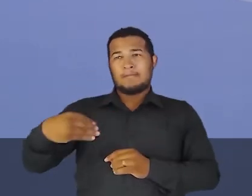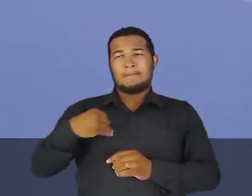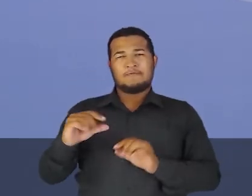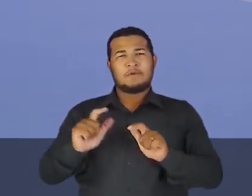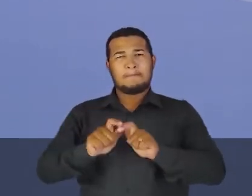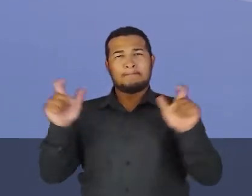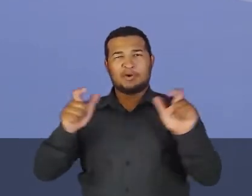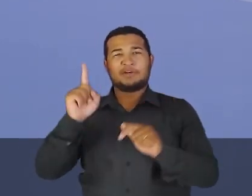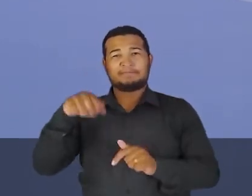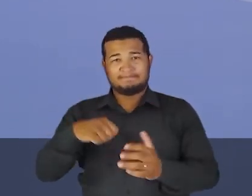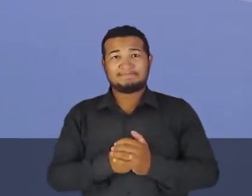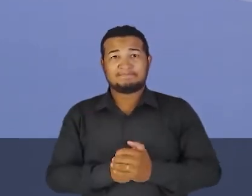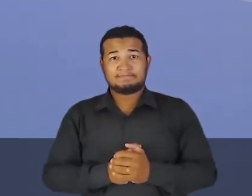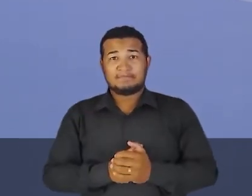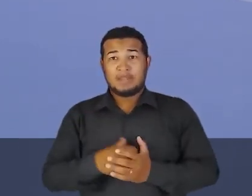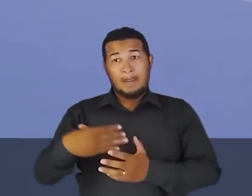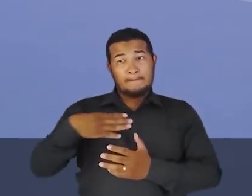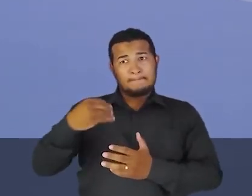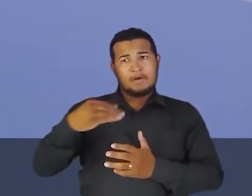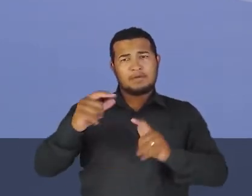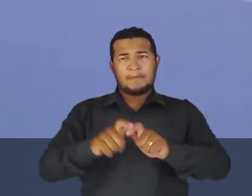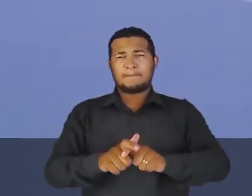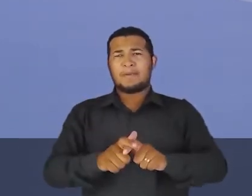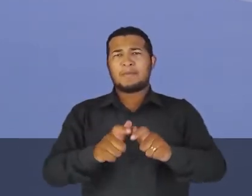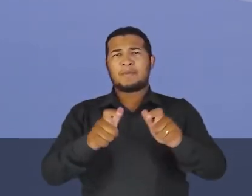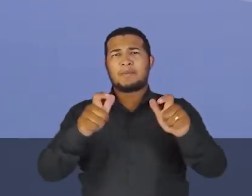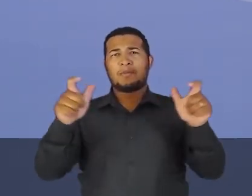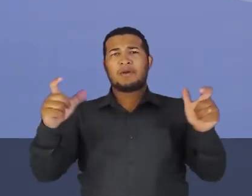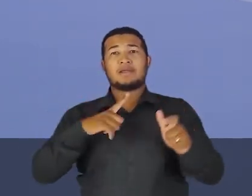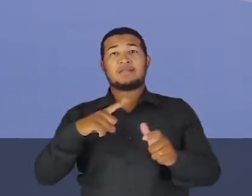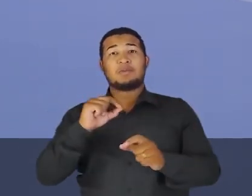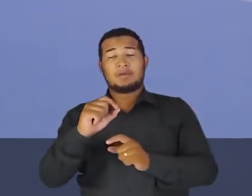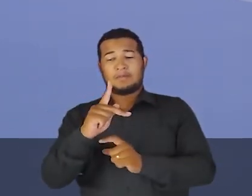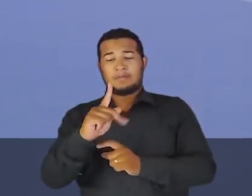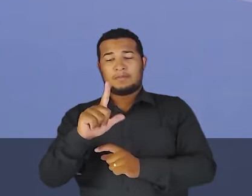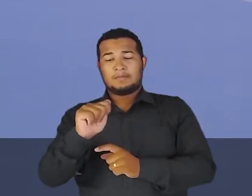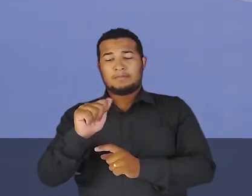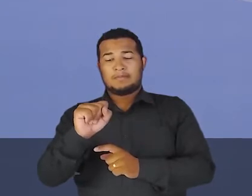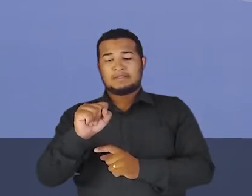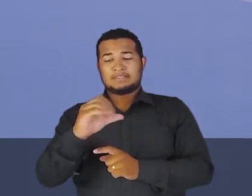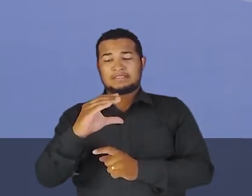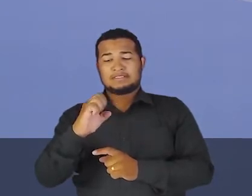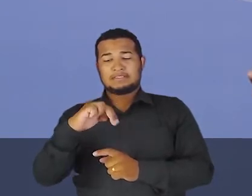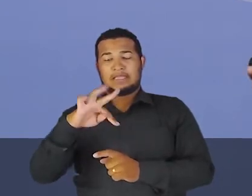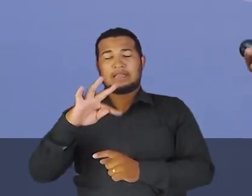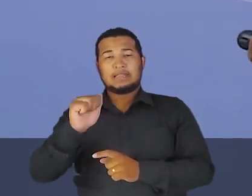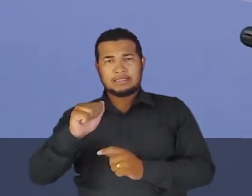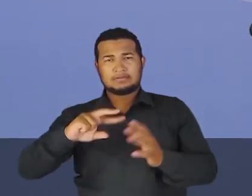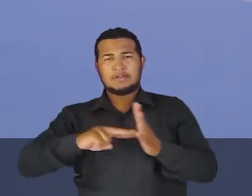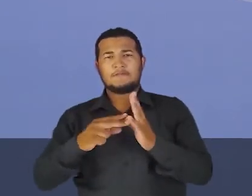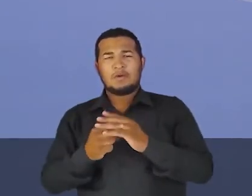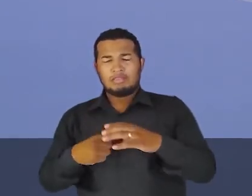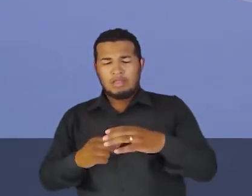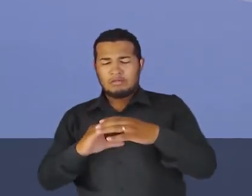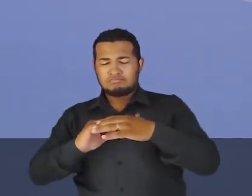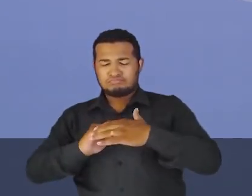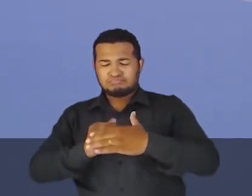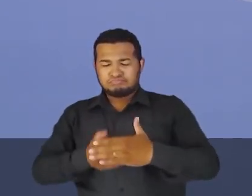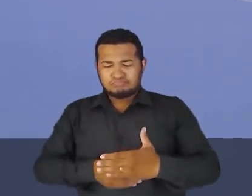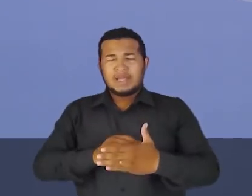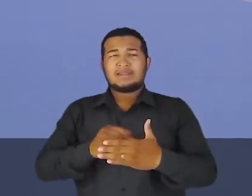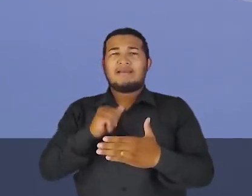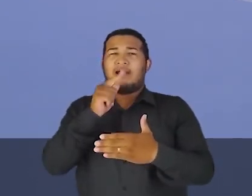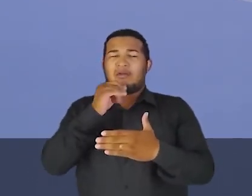cá. Grande maioria dos mamíferos, eles são placentários, ou seja, possuem placenta e cordão umbilical. E